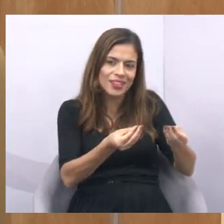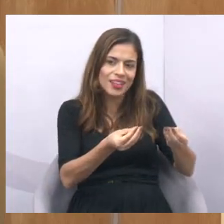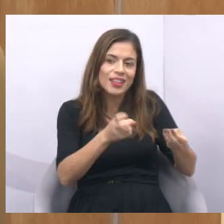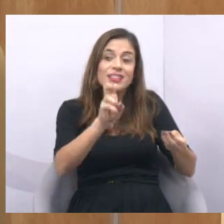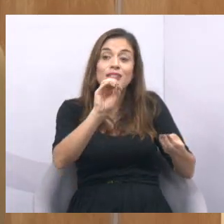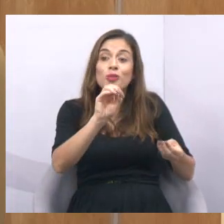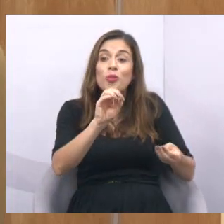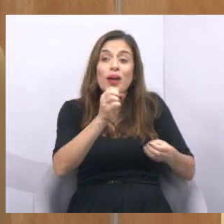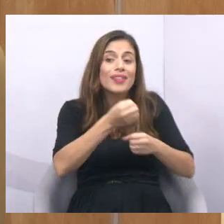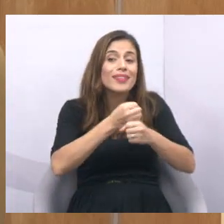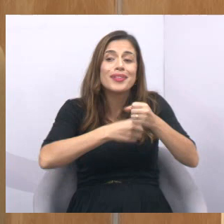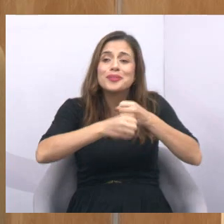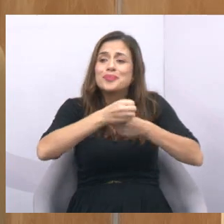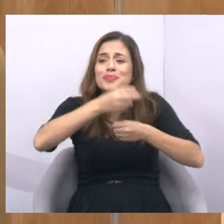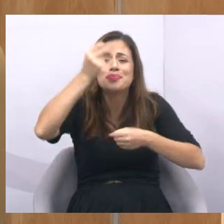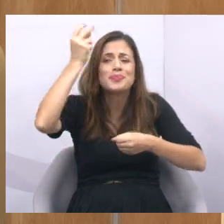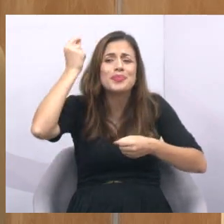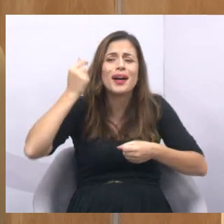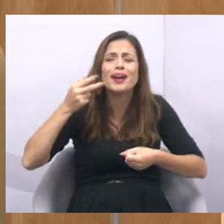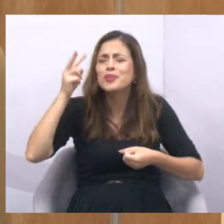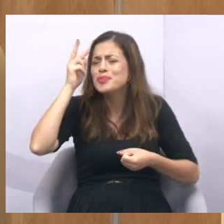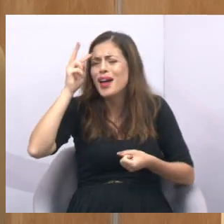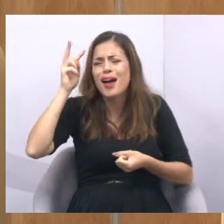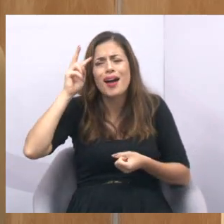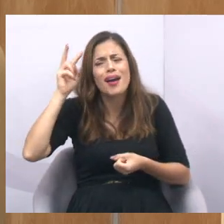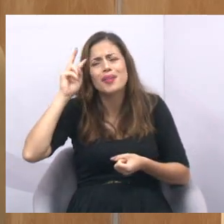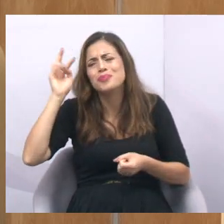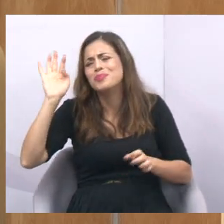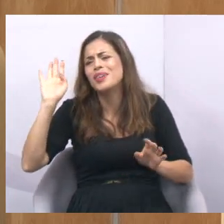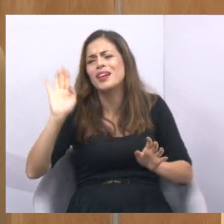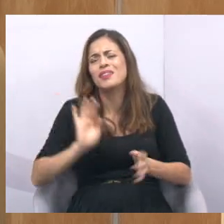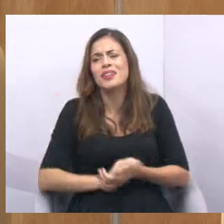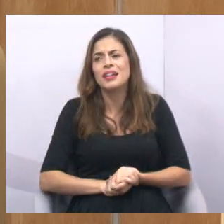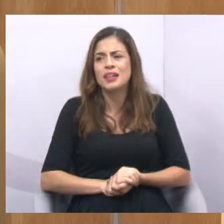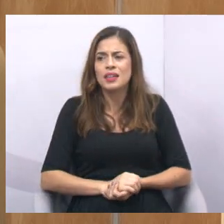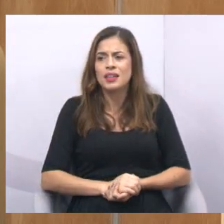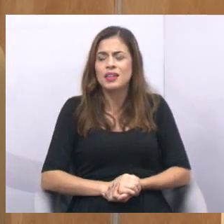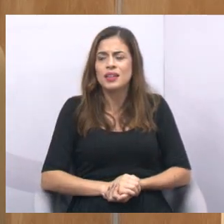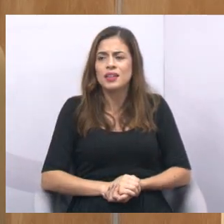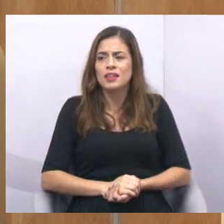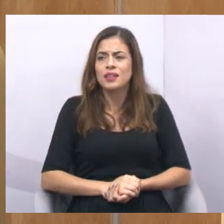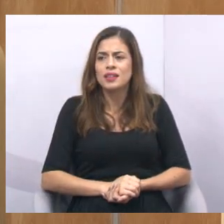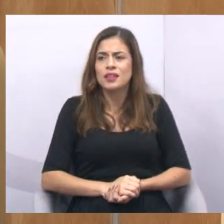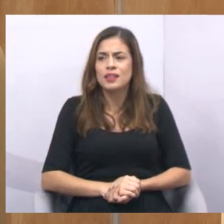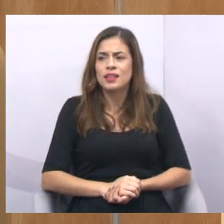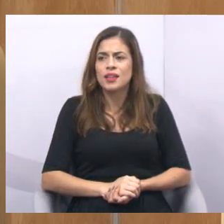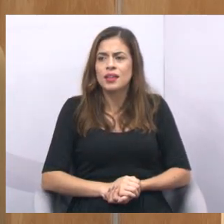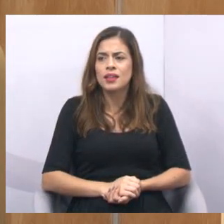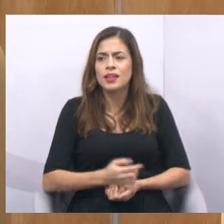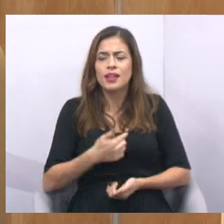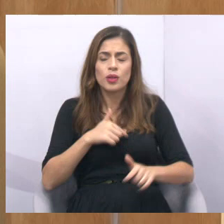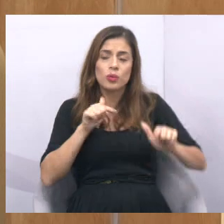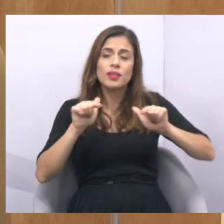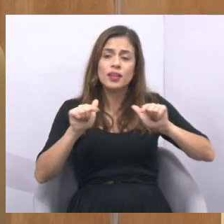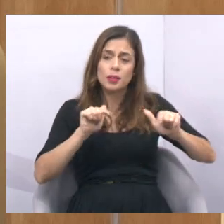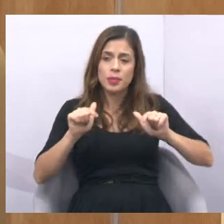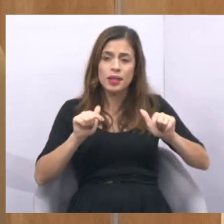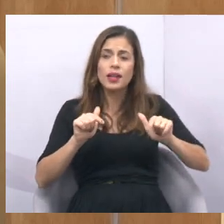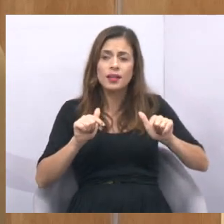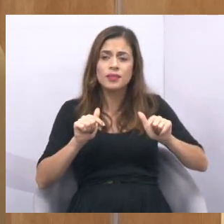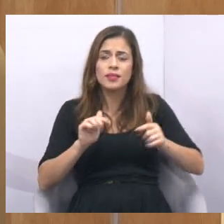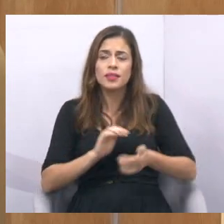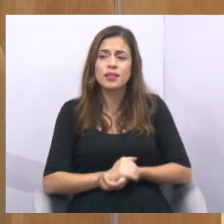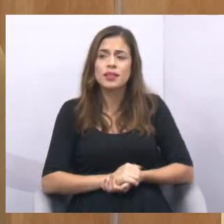50 anos atrás, que eu nem lembrava mais. O Nacibão era diretor, tudo, mas eu trabalhava,